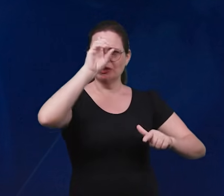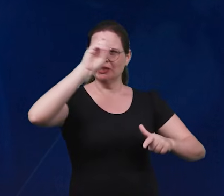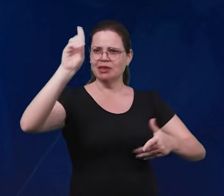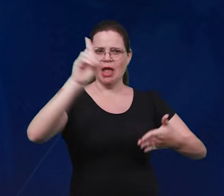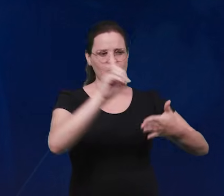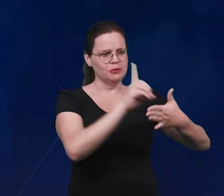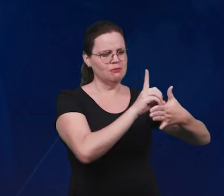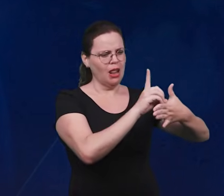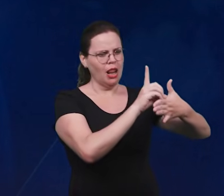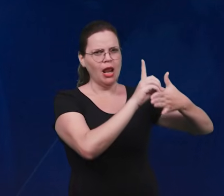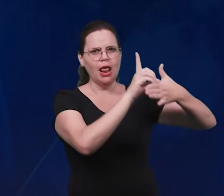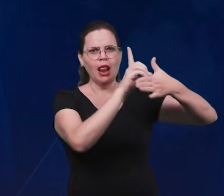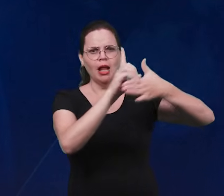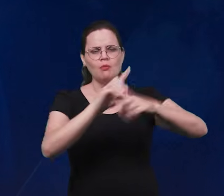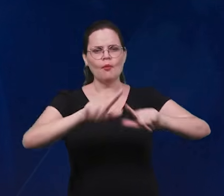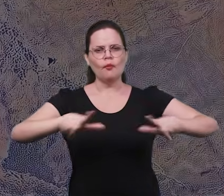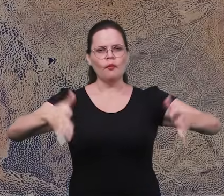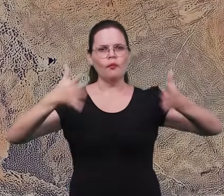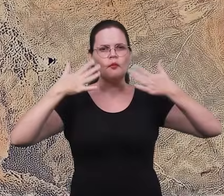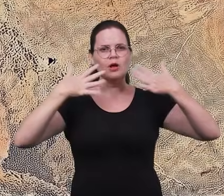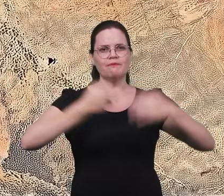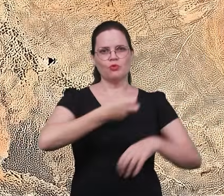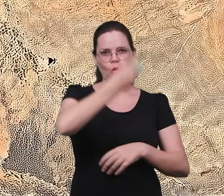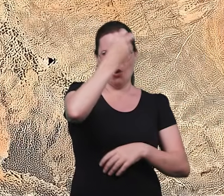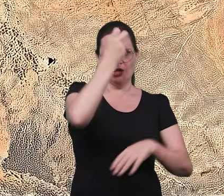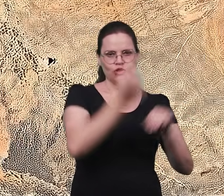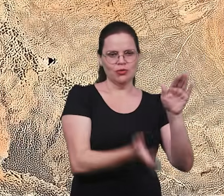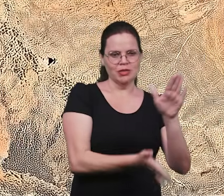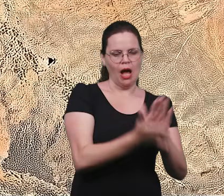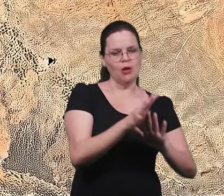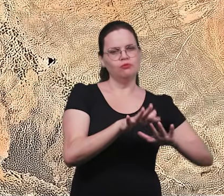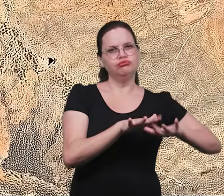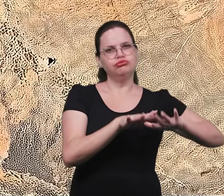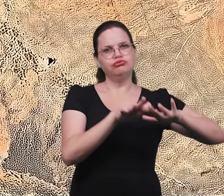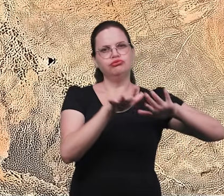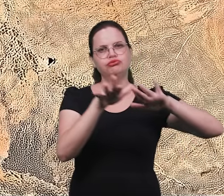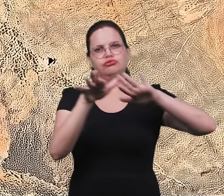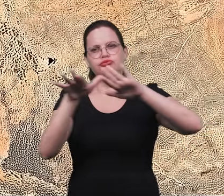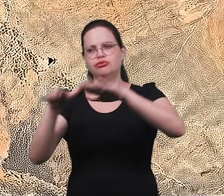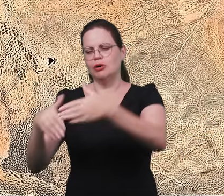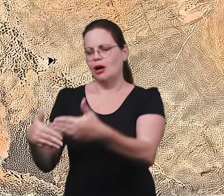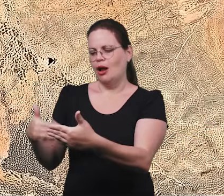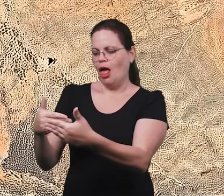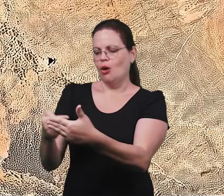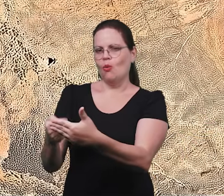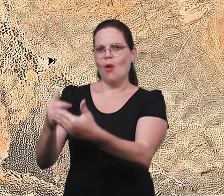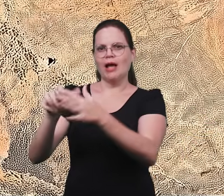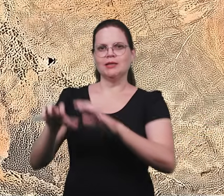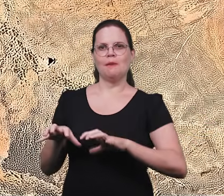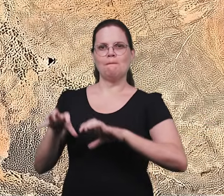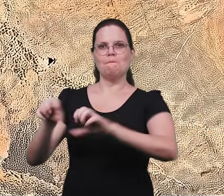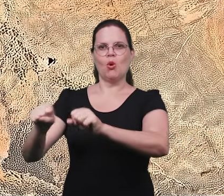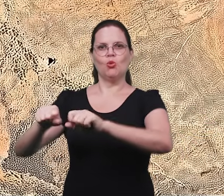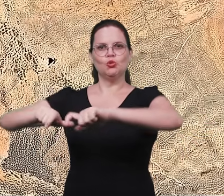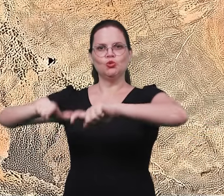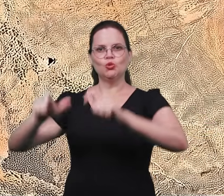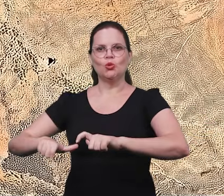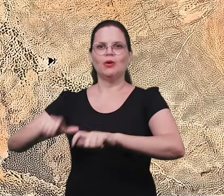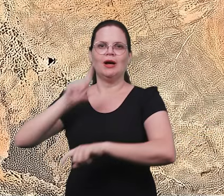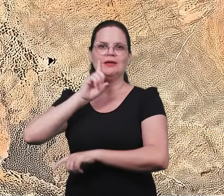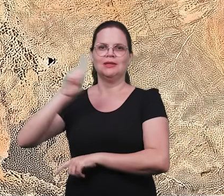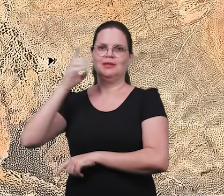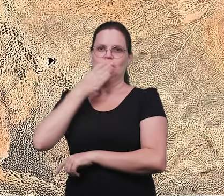Egito, passando pelo deserto e agora tomando posse da terra prometida. Em outras